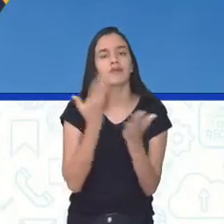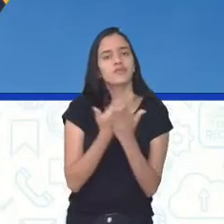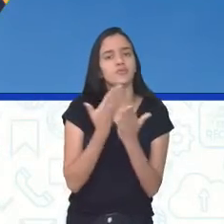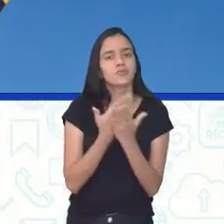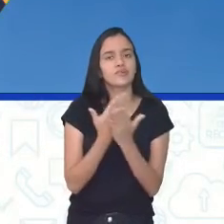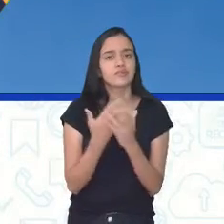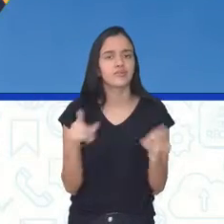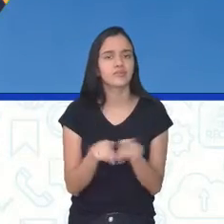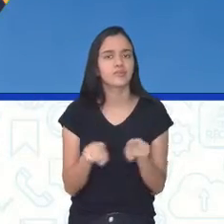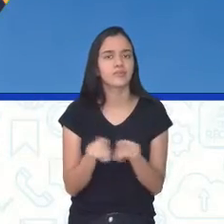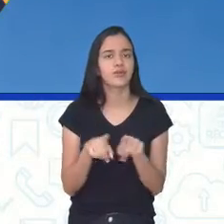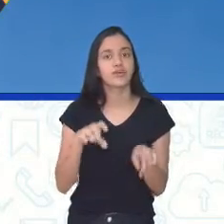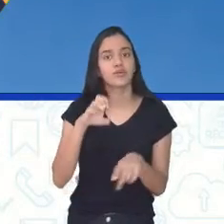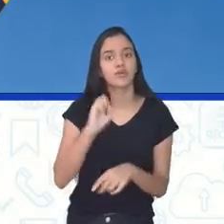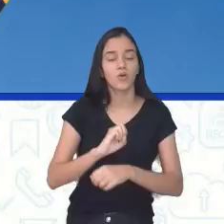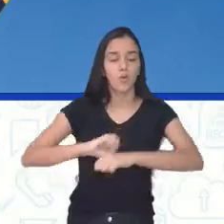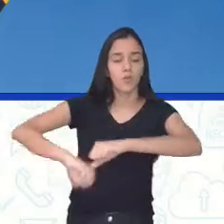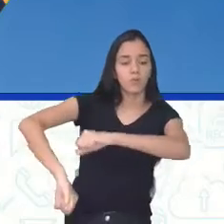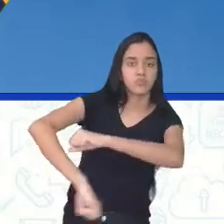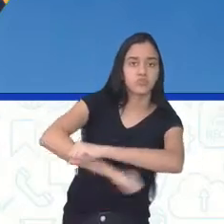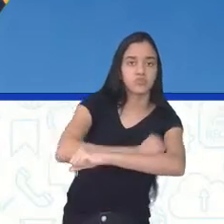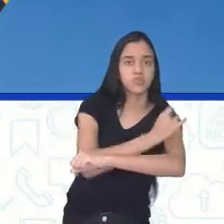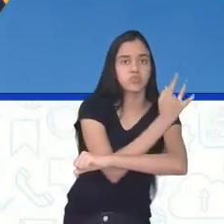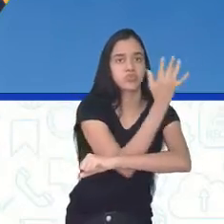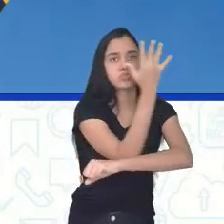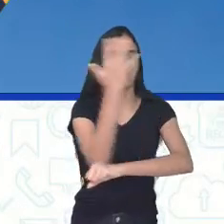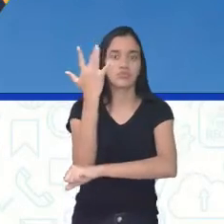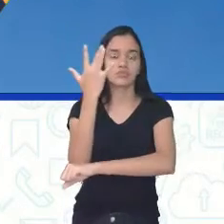também os ecossistemas